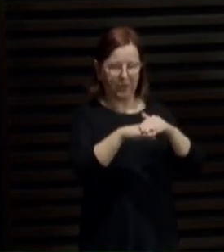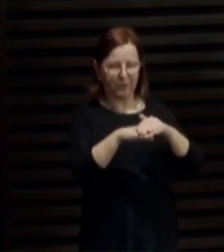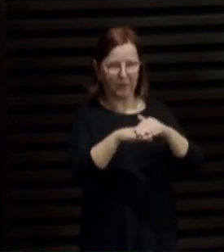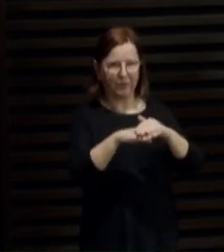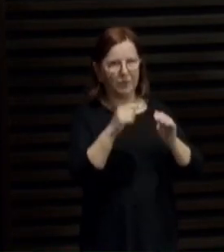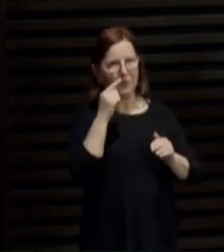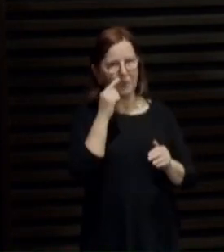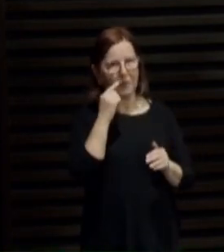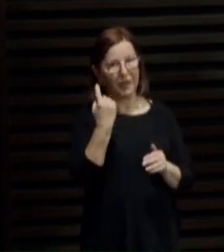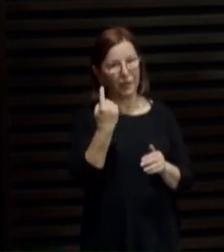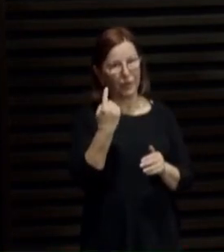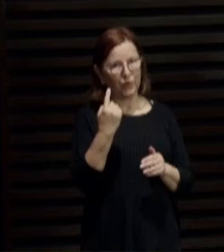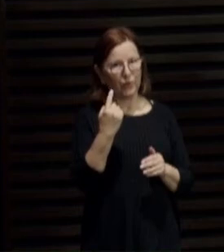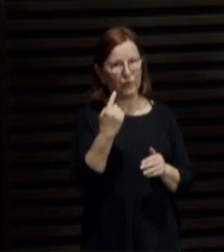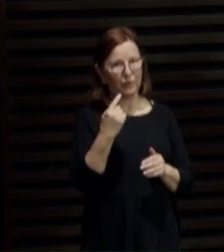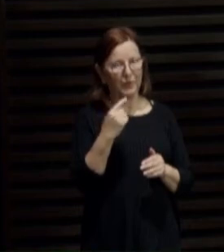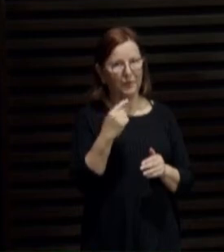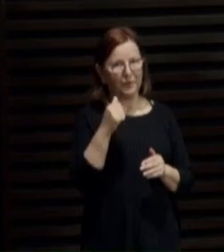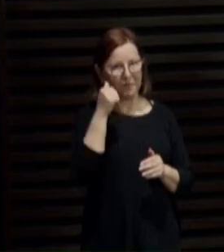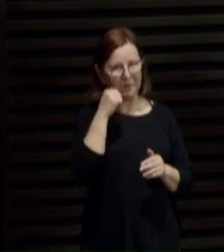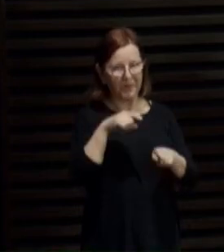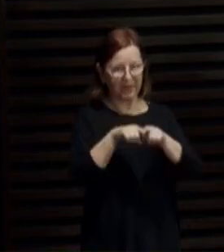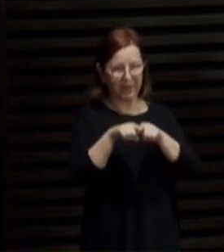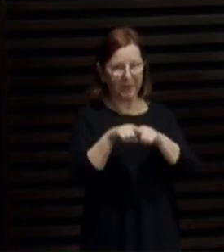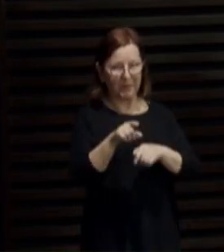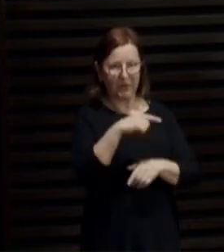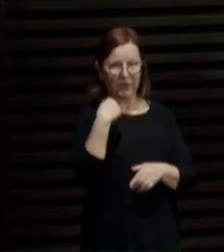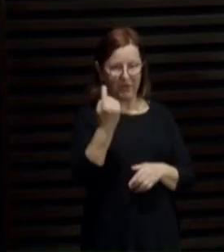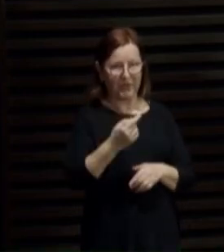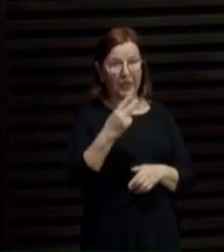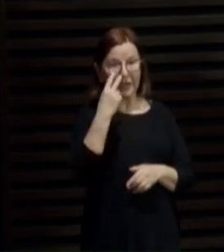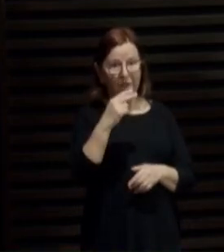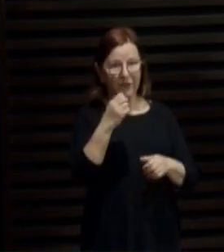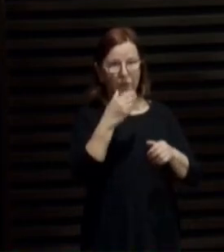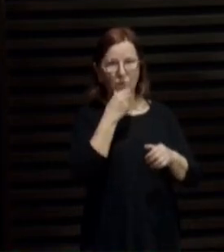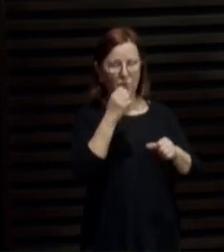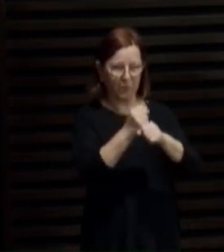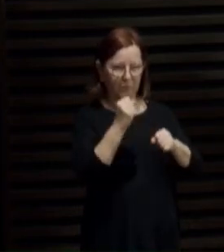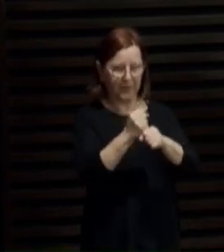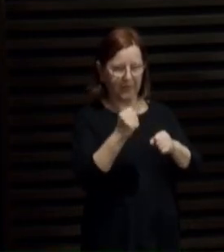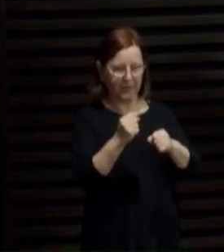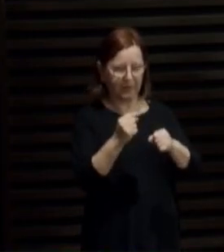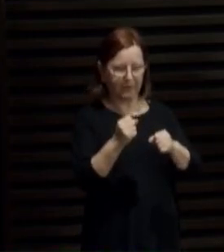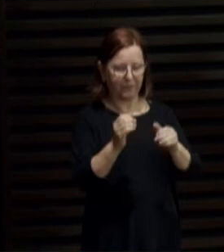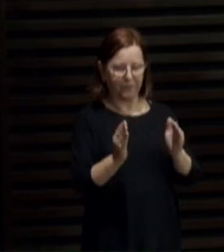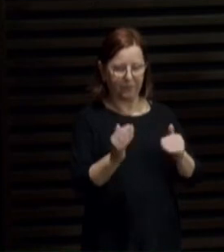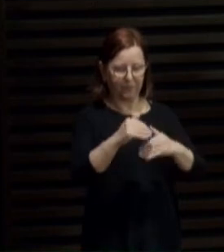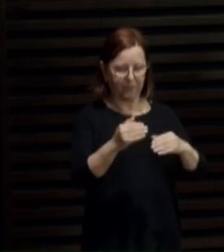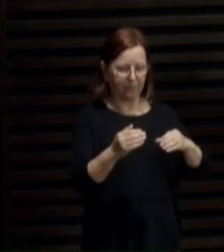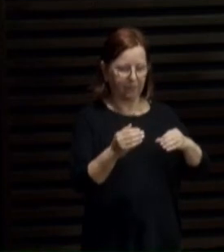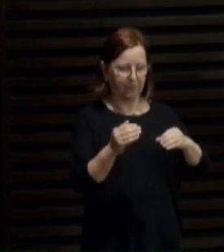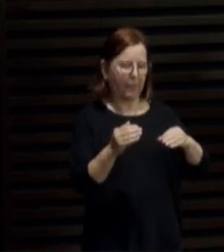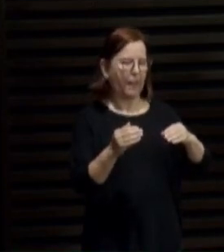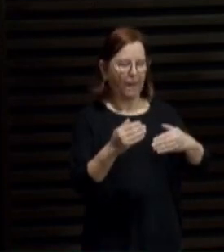vendo o pedreiro fazer ali a tapar. E aí ele foi botando os tijolos inteiros e